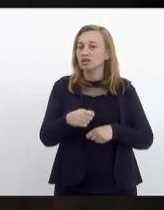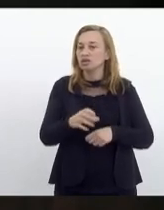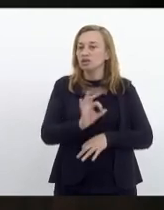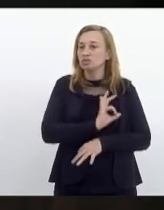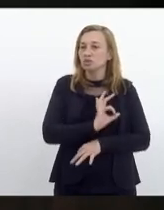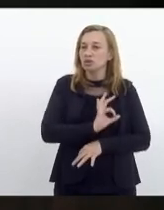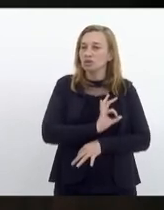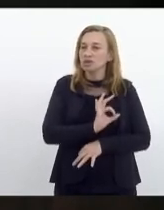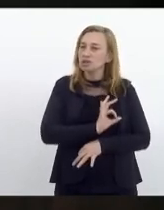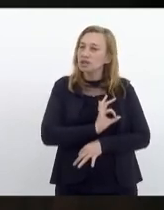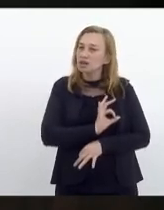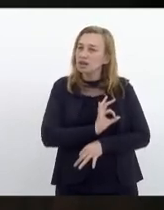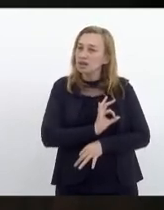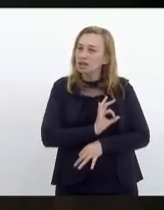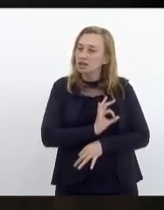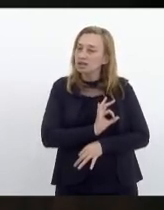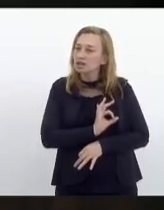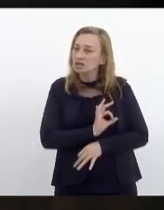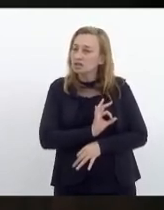cometerem